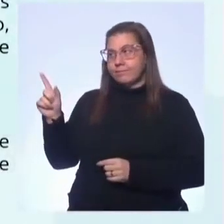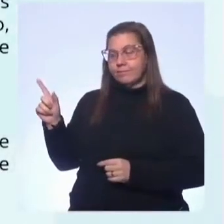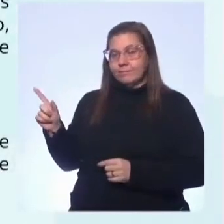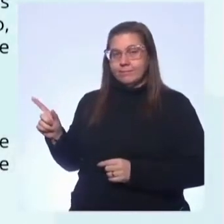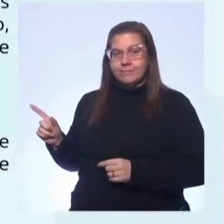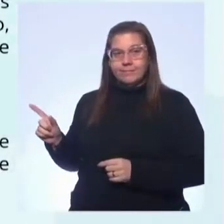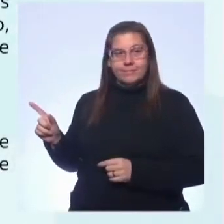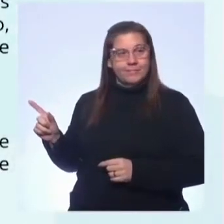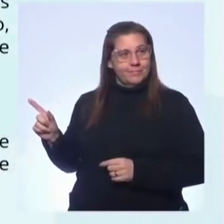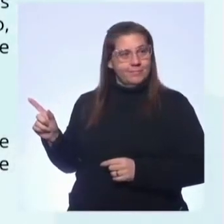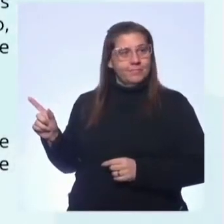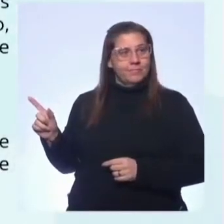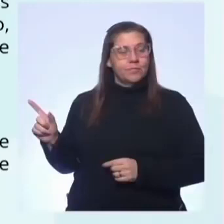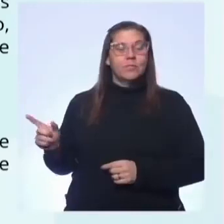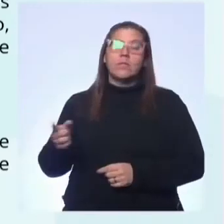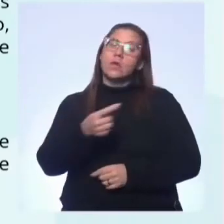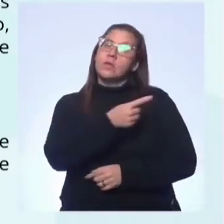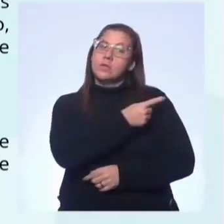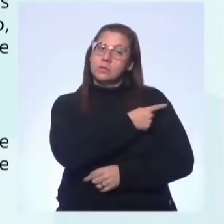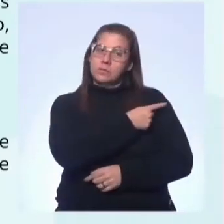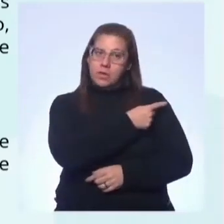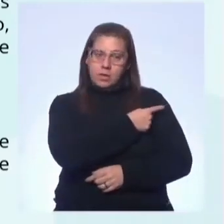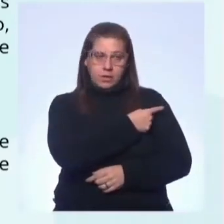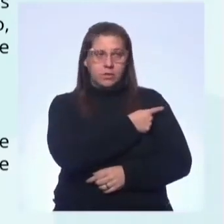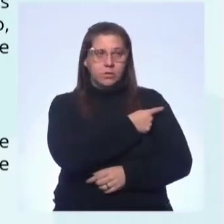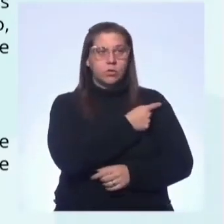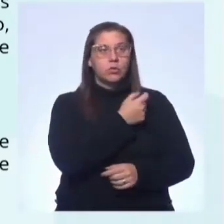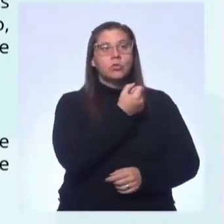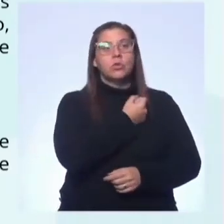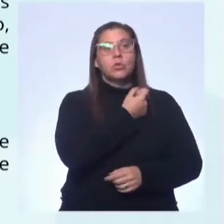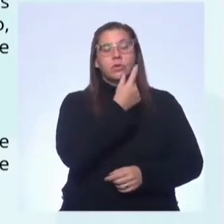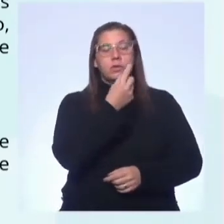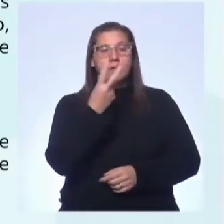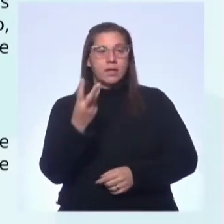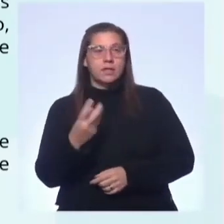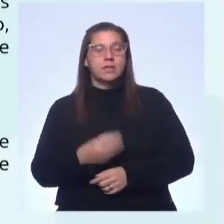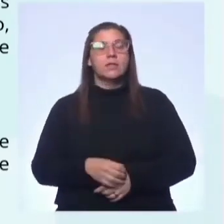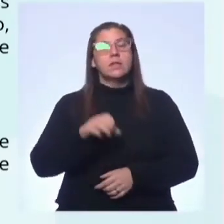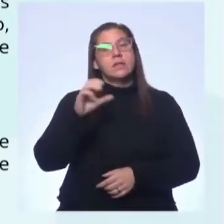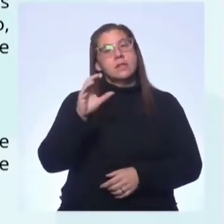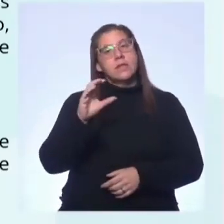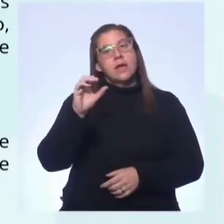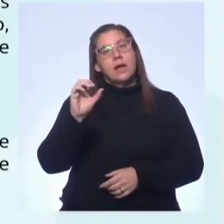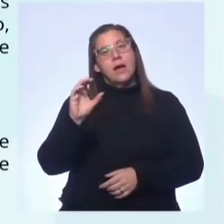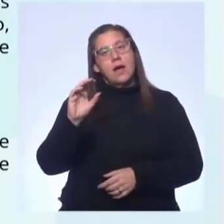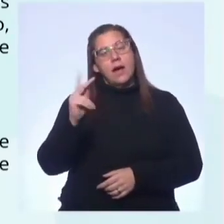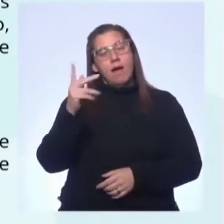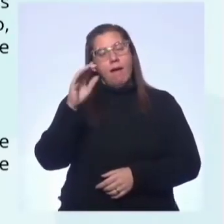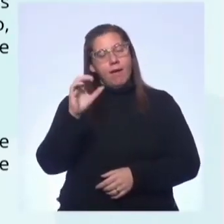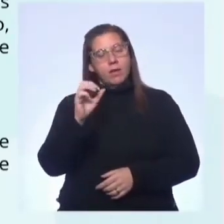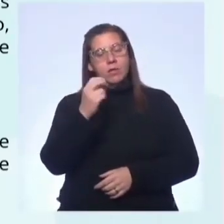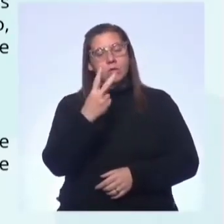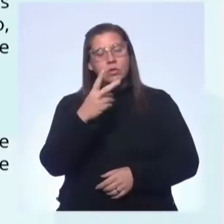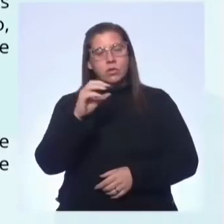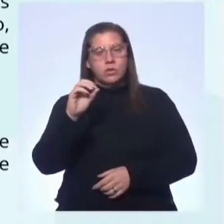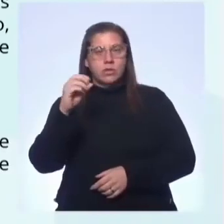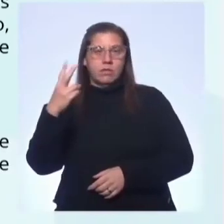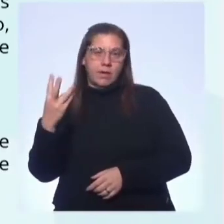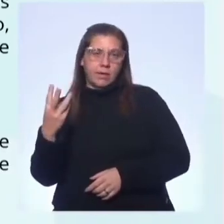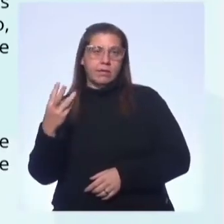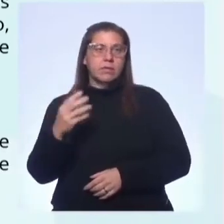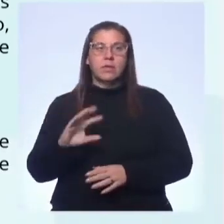a habilidade é do ensino médio, né? Habilidade 13, CHS 203. Tá? Eu não vou